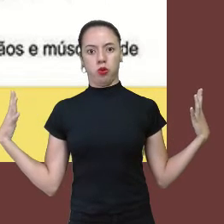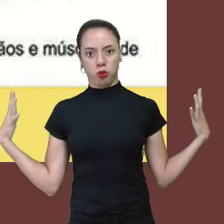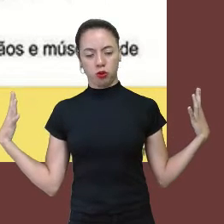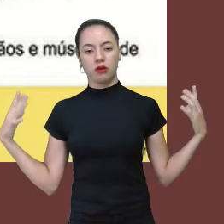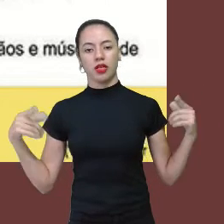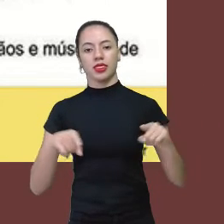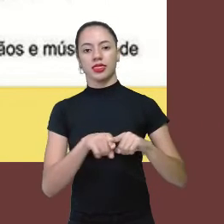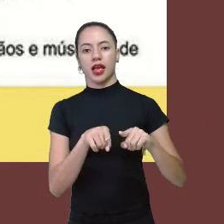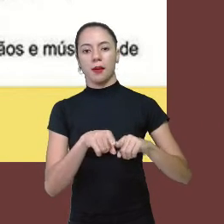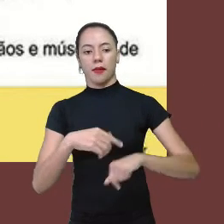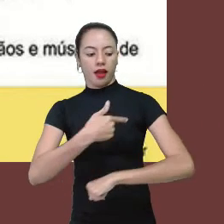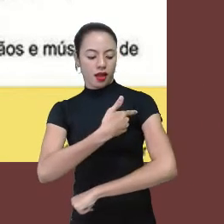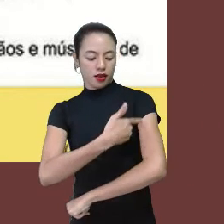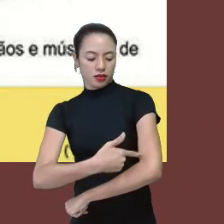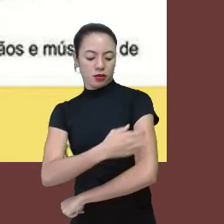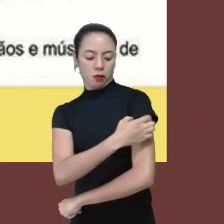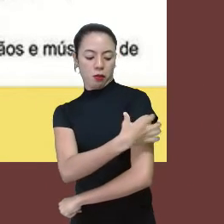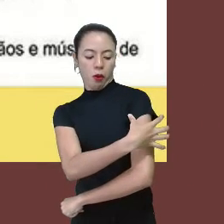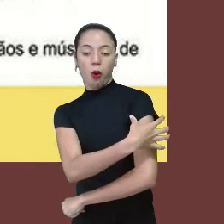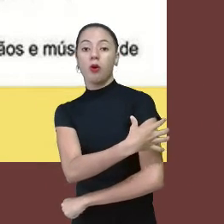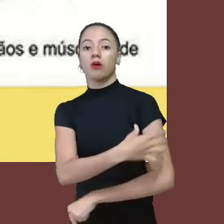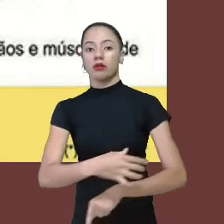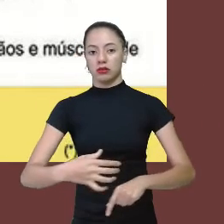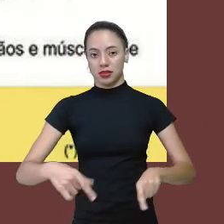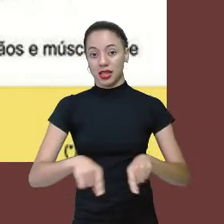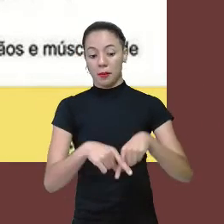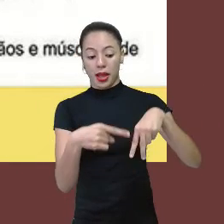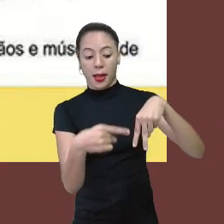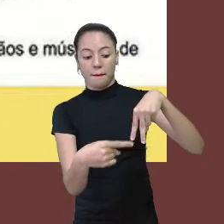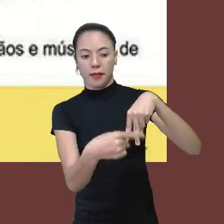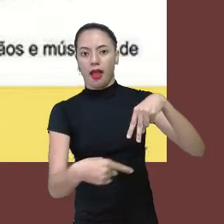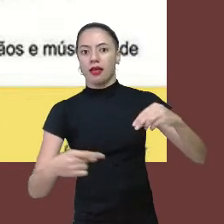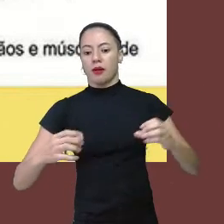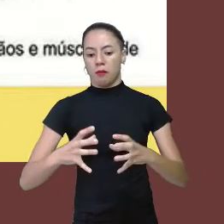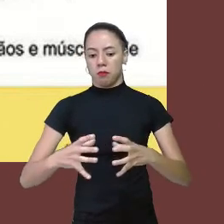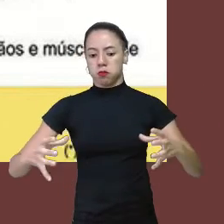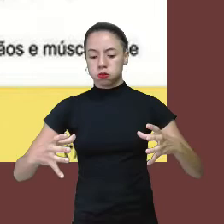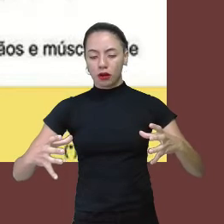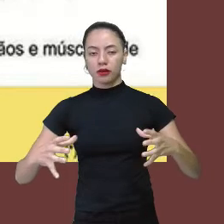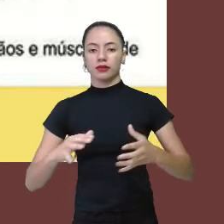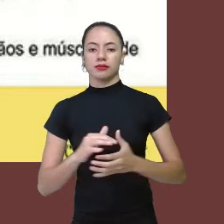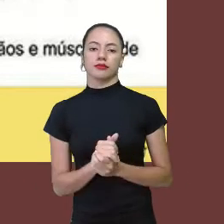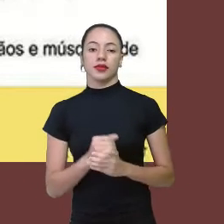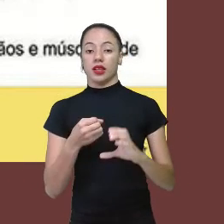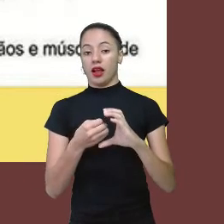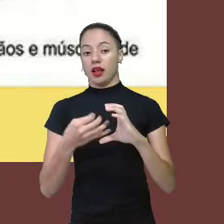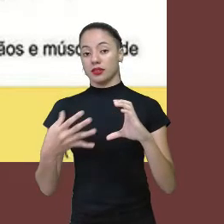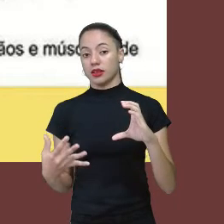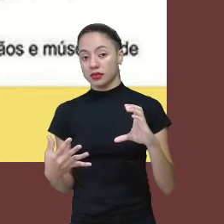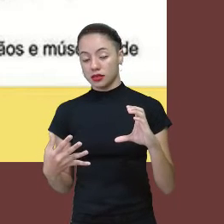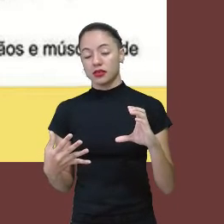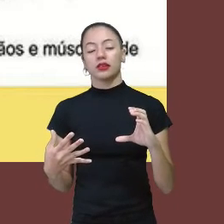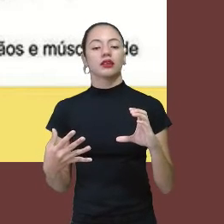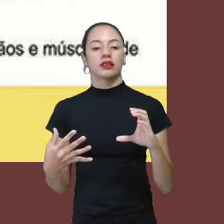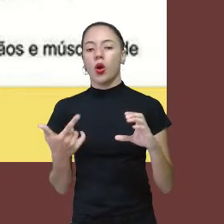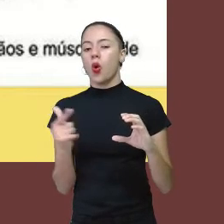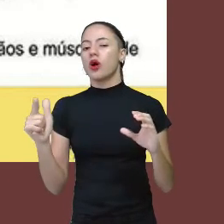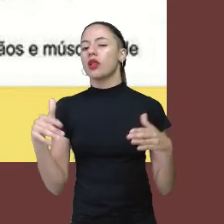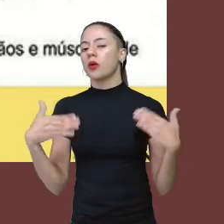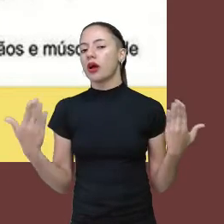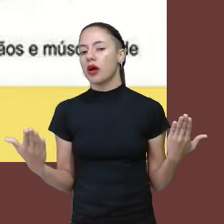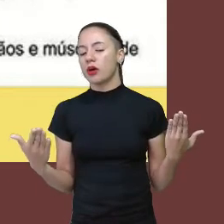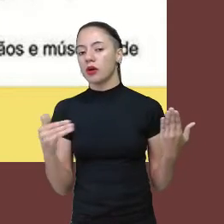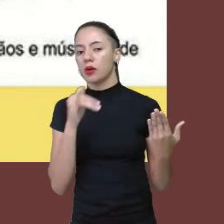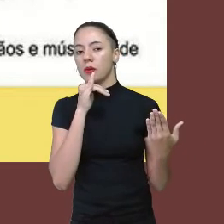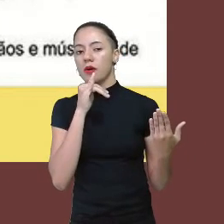Os bíceps também, os braços e pernas começam a ficar maiores. Então, outra característica, né, é que o nosso